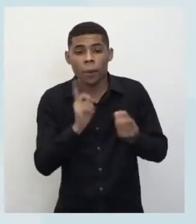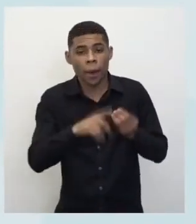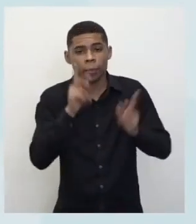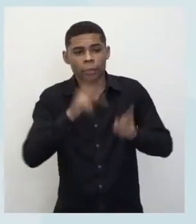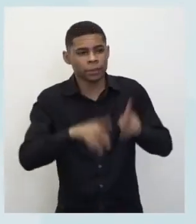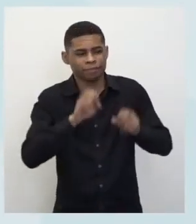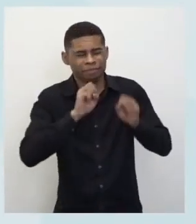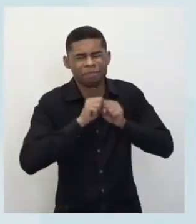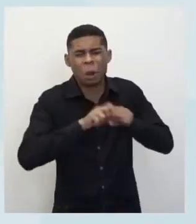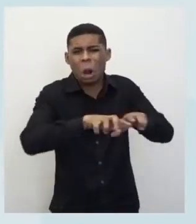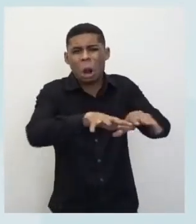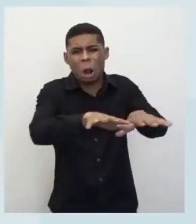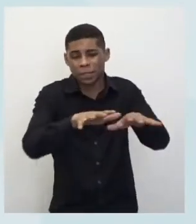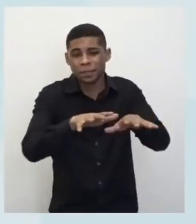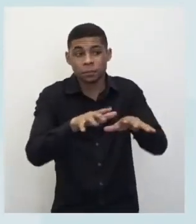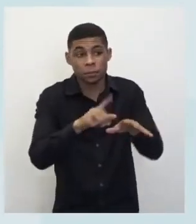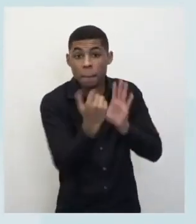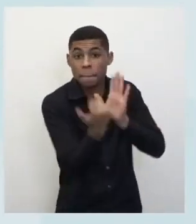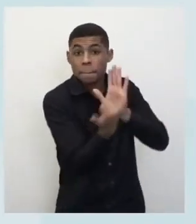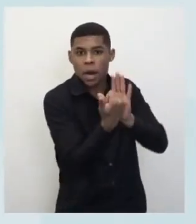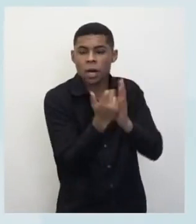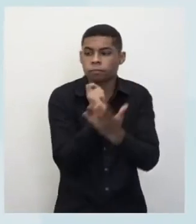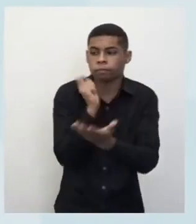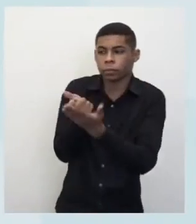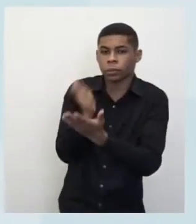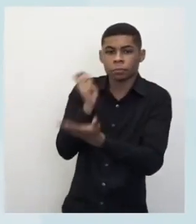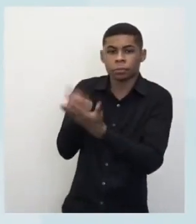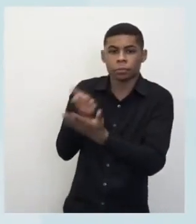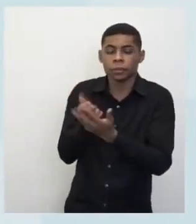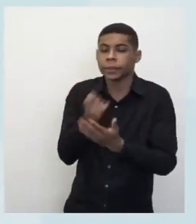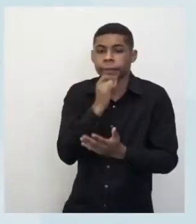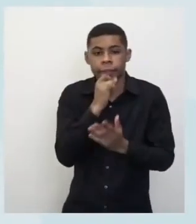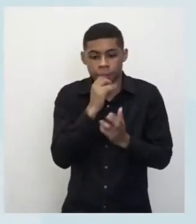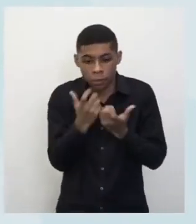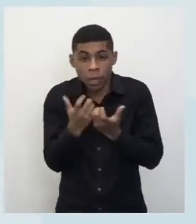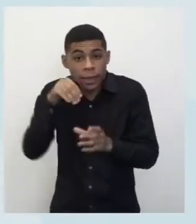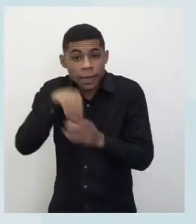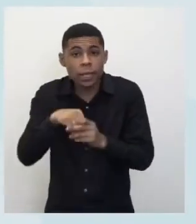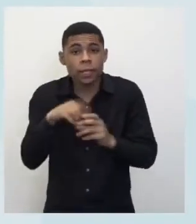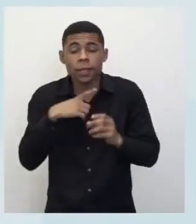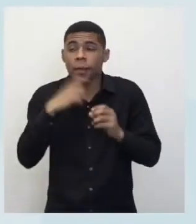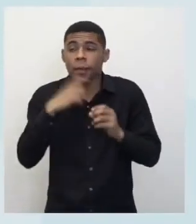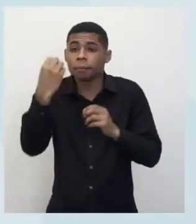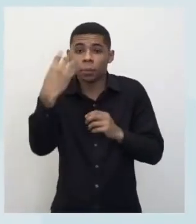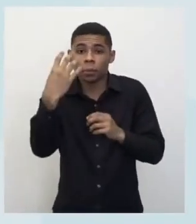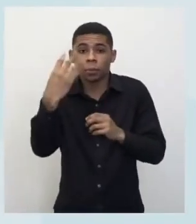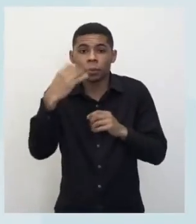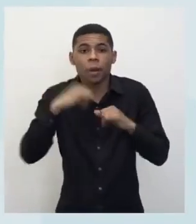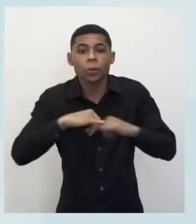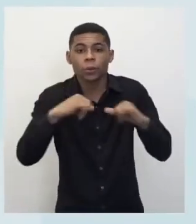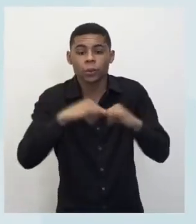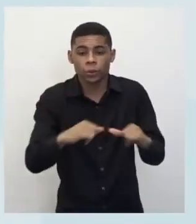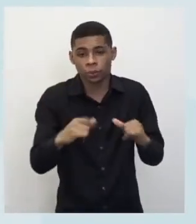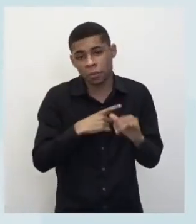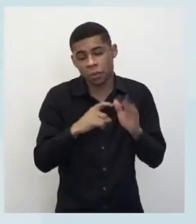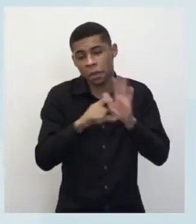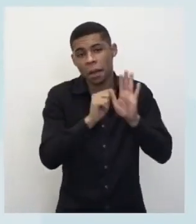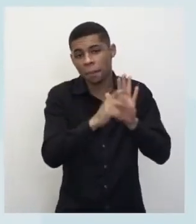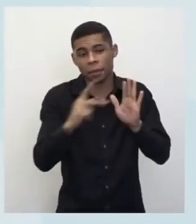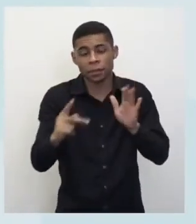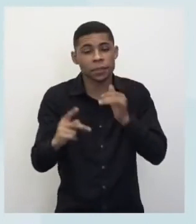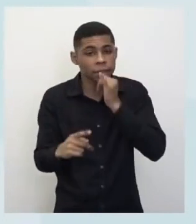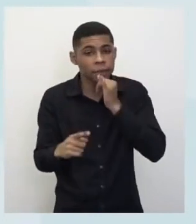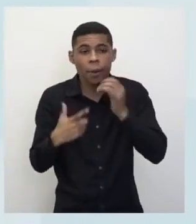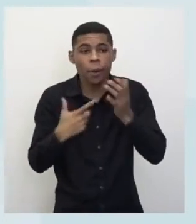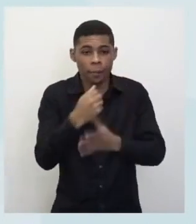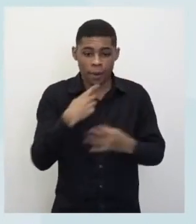publicidade. Marcas pagam para uma propaganda aparecer dentro do game. E vendas dentro do aplicativo, por exemplo, para comprar